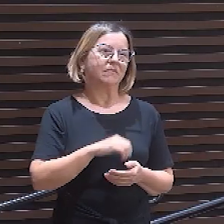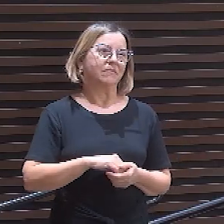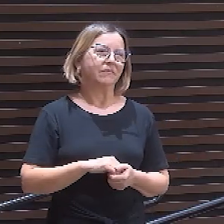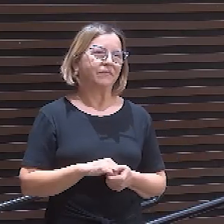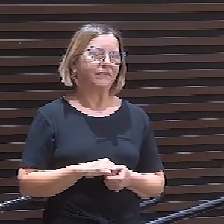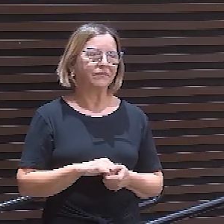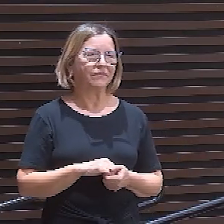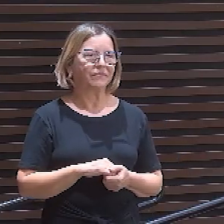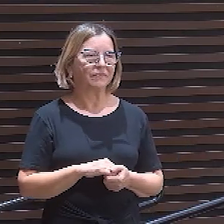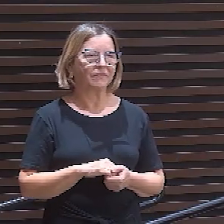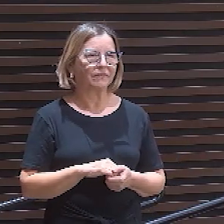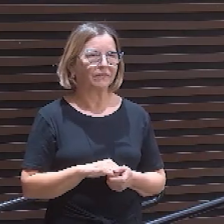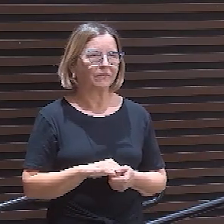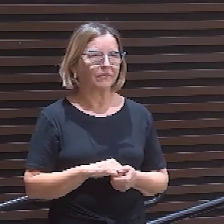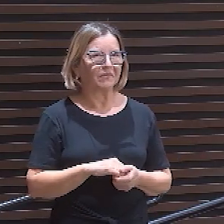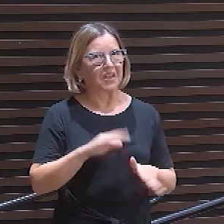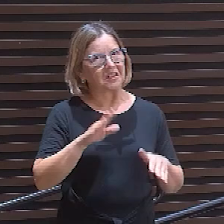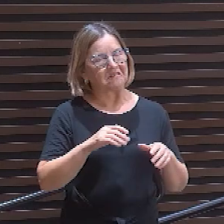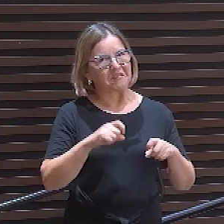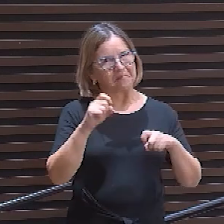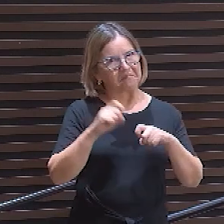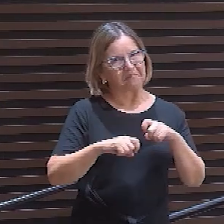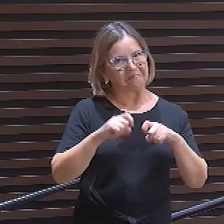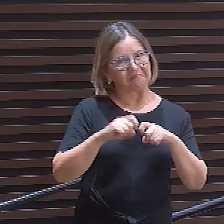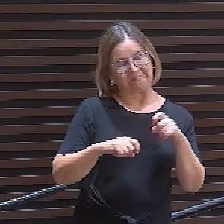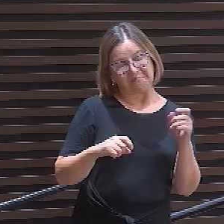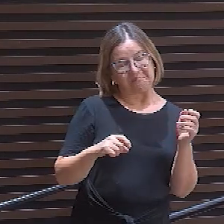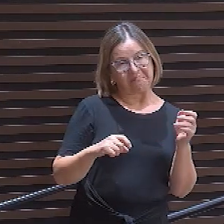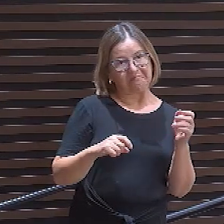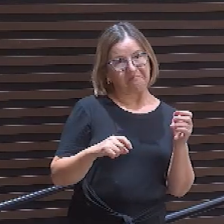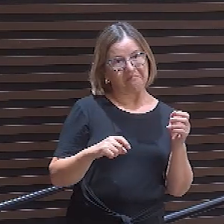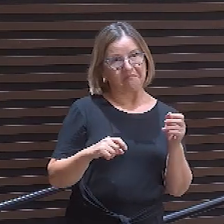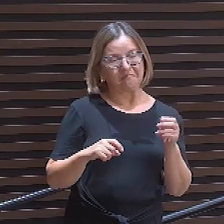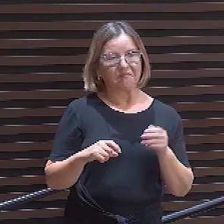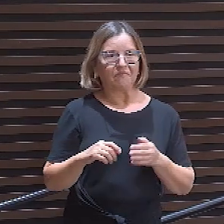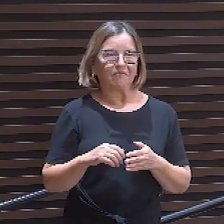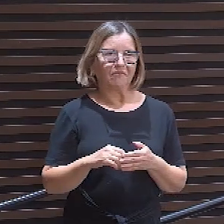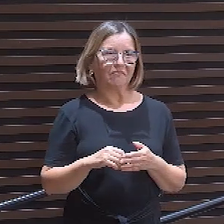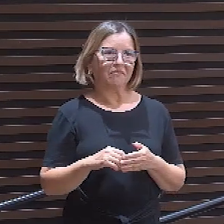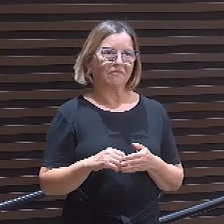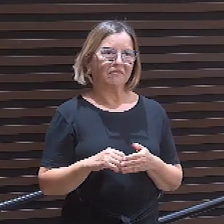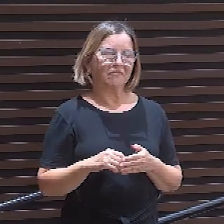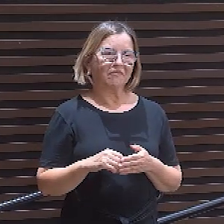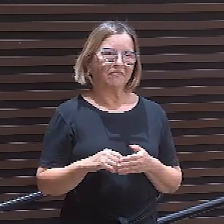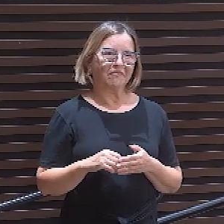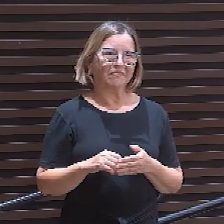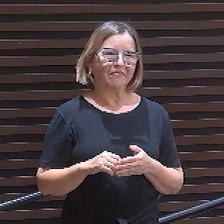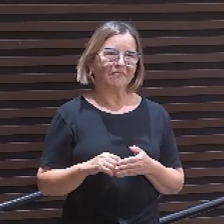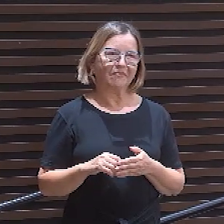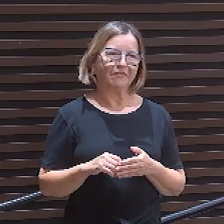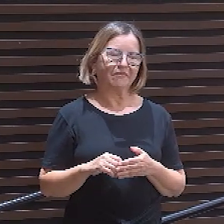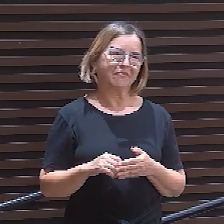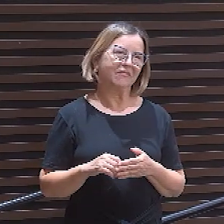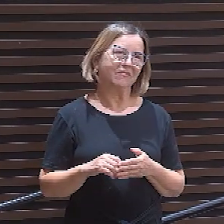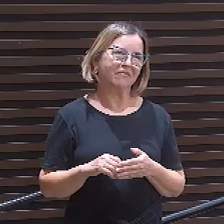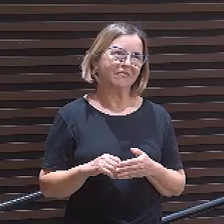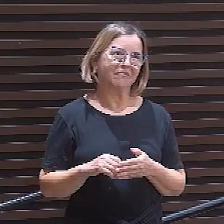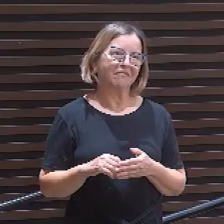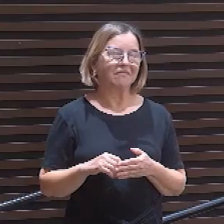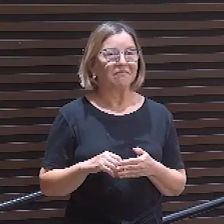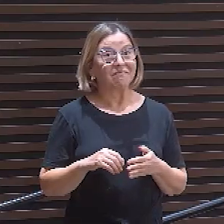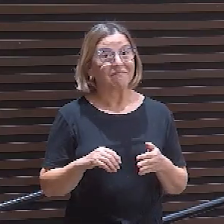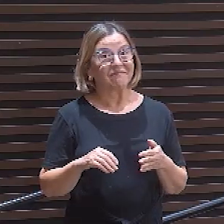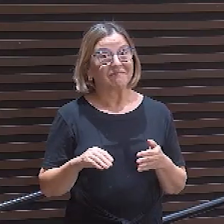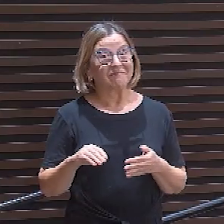Às vezes no sexo vai dar a síndrome de Aminon. O que é a síndrome de